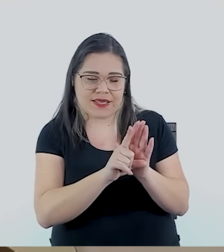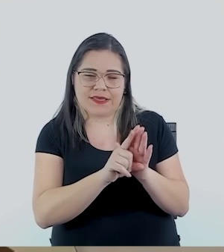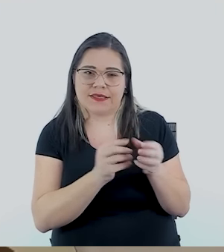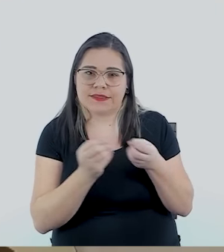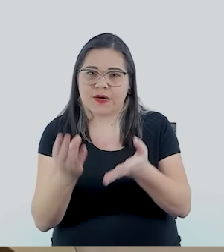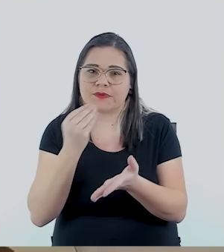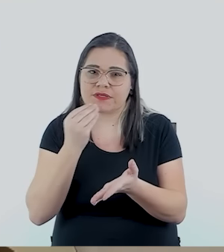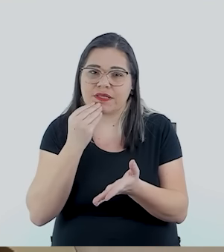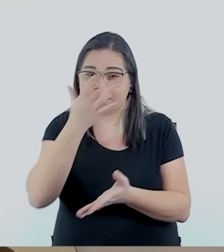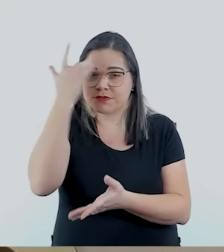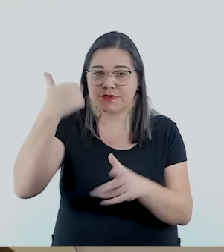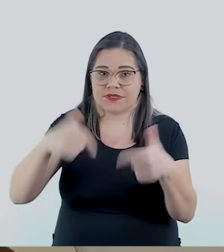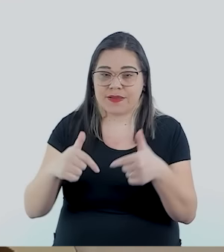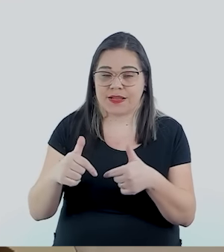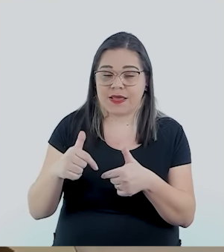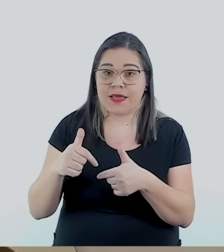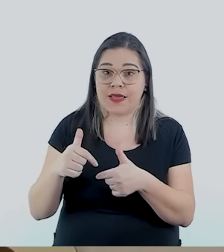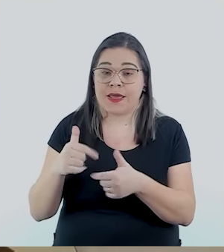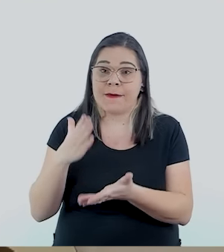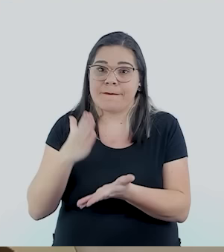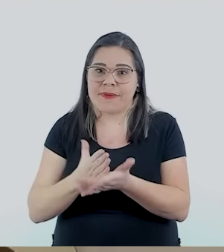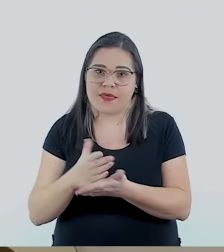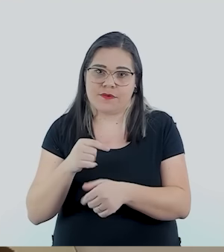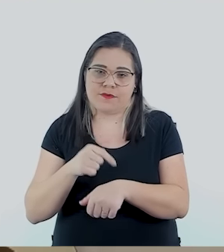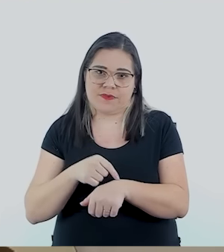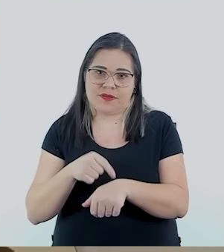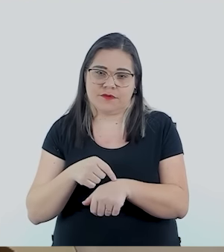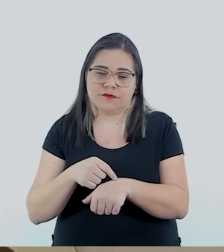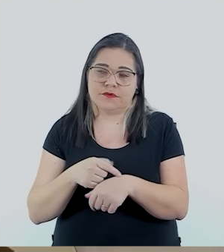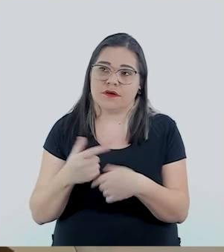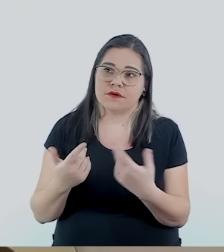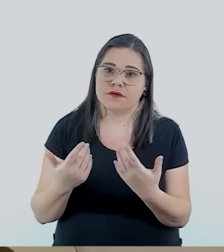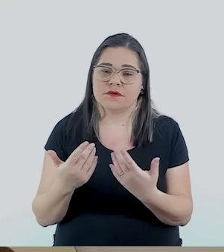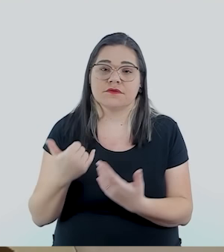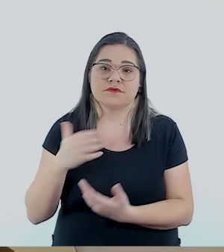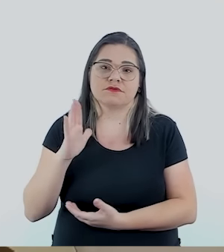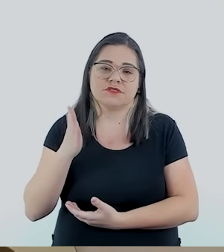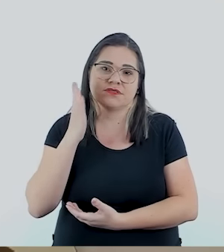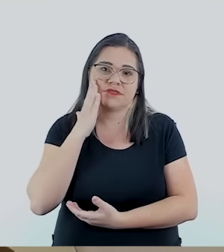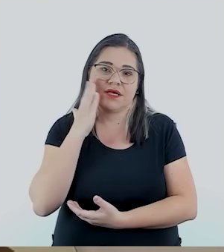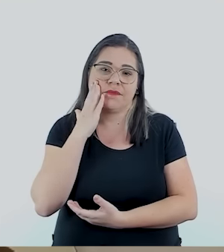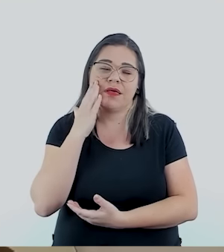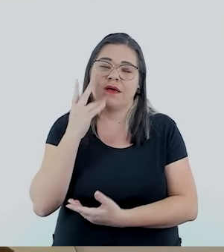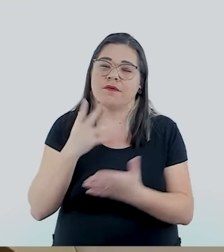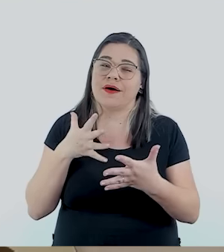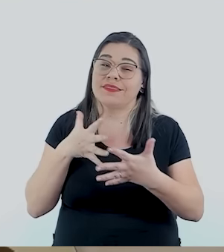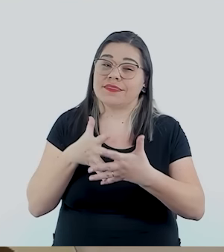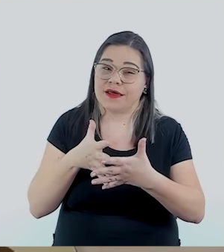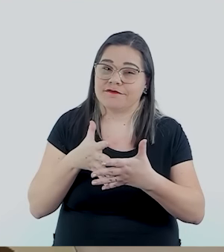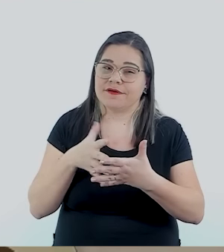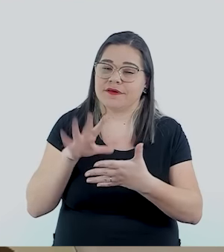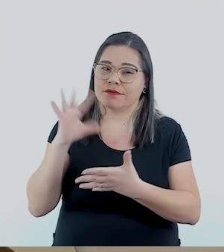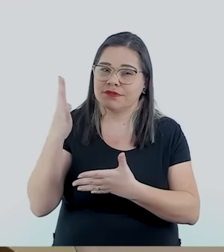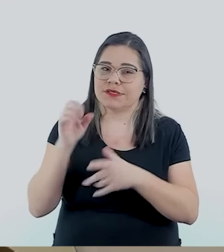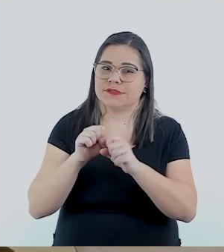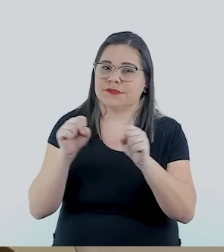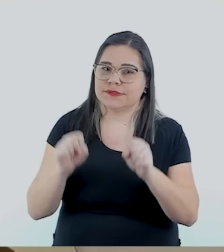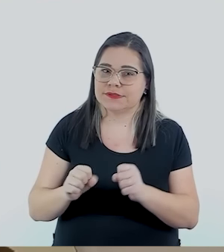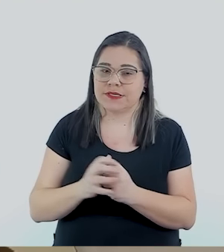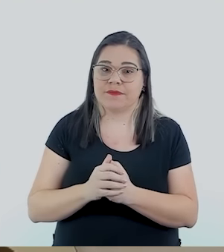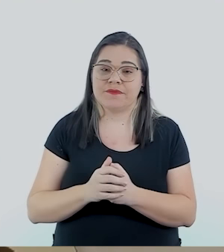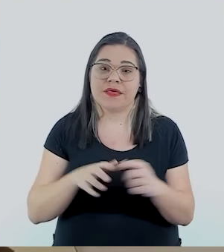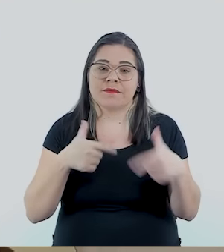trabalhar eh meio período né a gente sabe quais são todos os os as travas que acontecem no sistema para isso